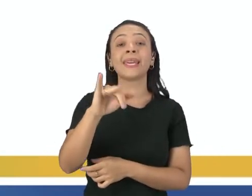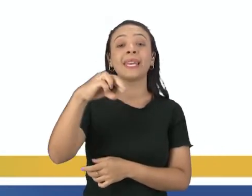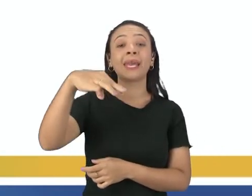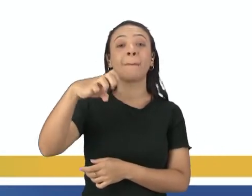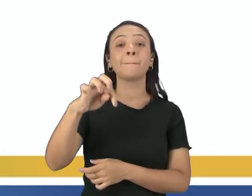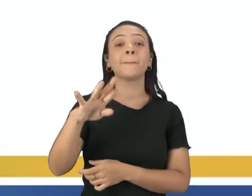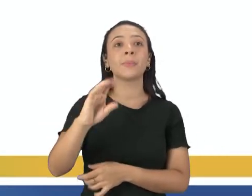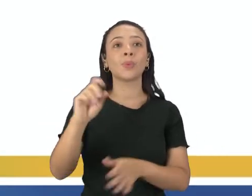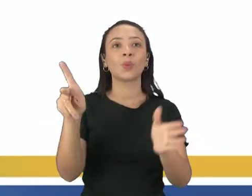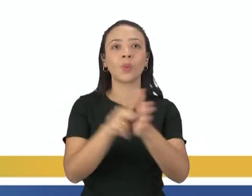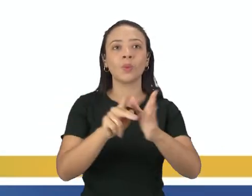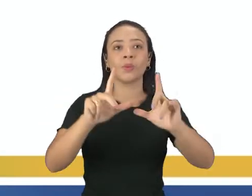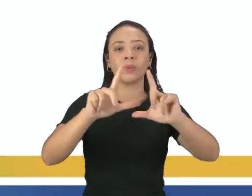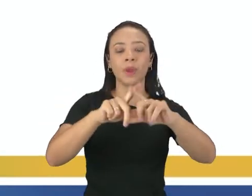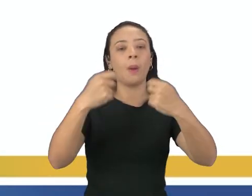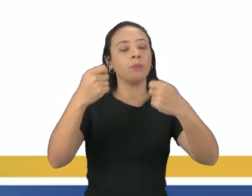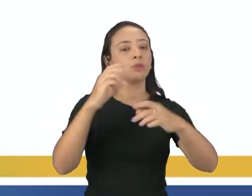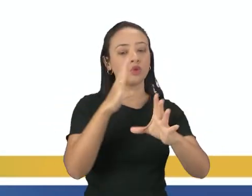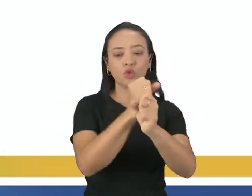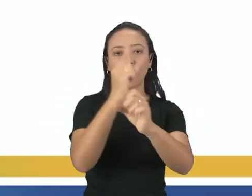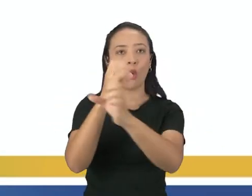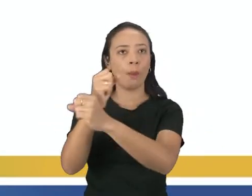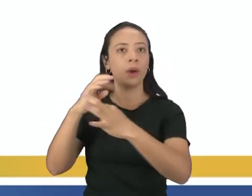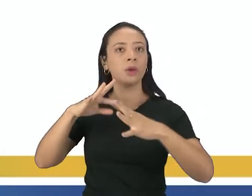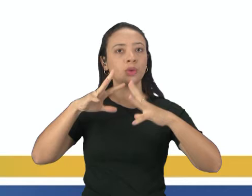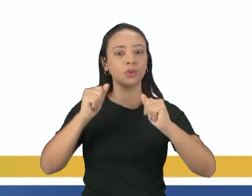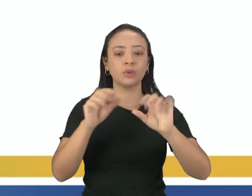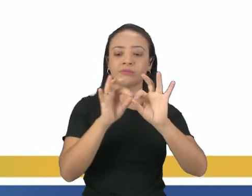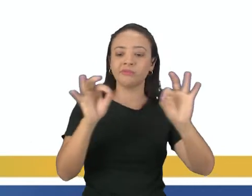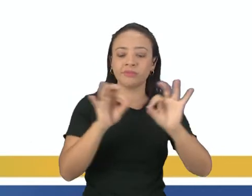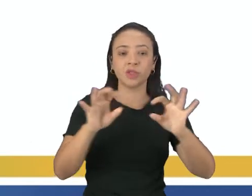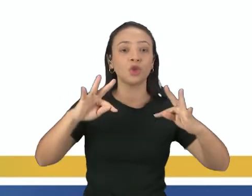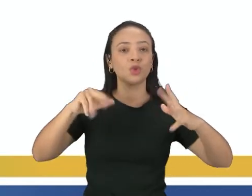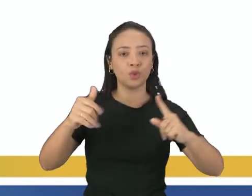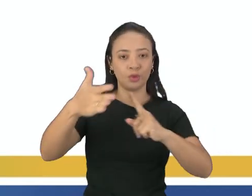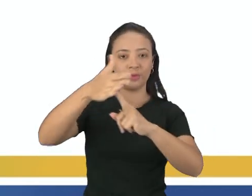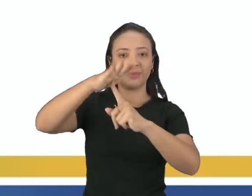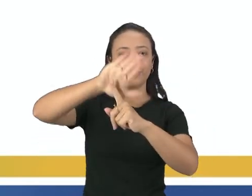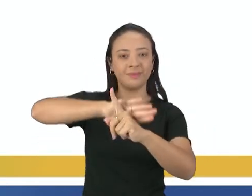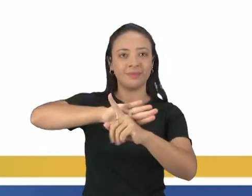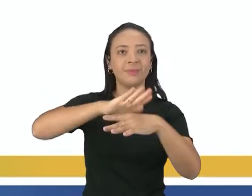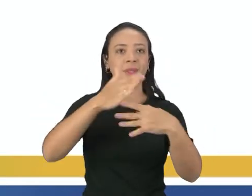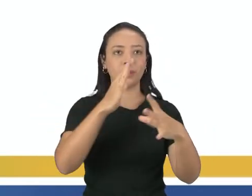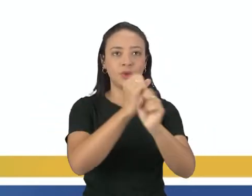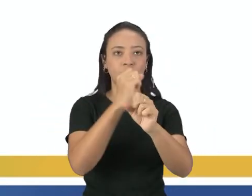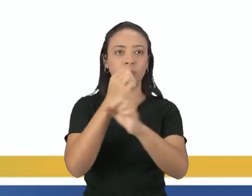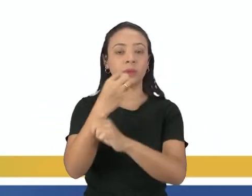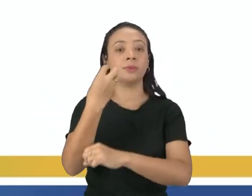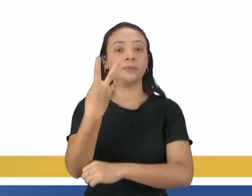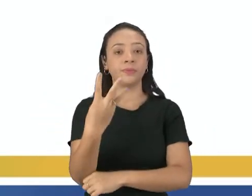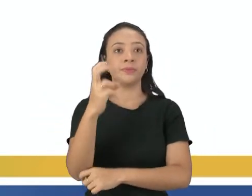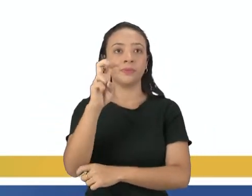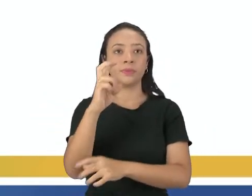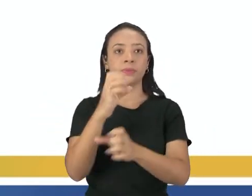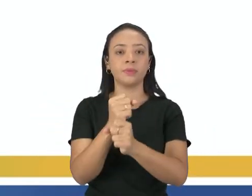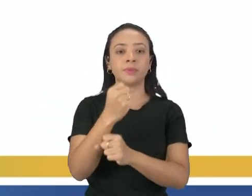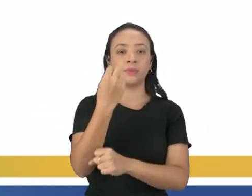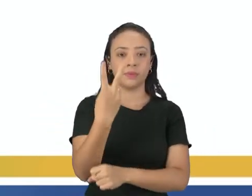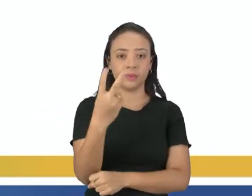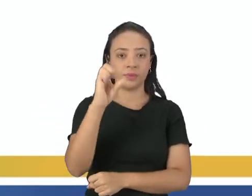desse triângulo, basta somarmos, né, as medidas de seus lados. Então, somando 35